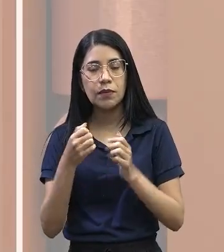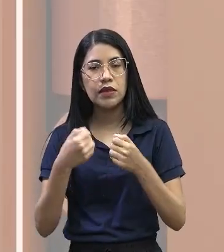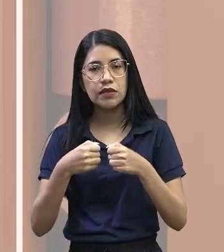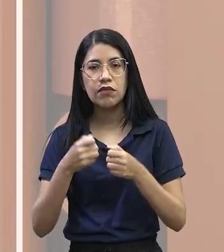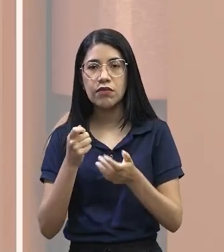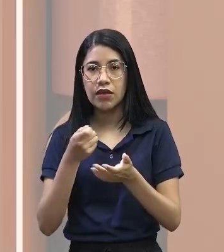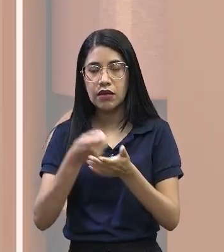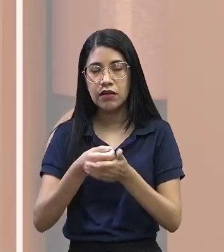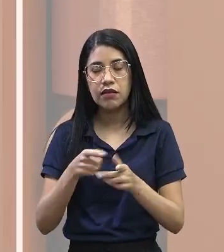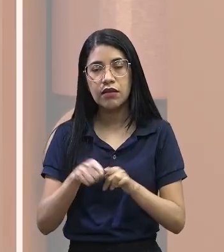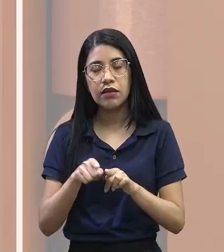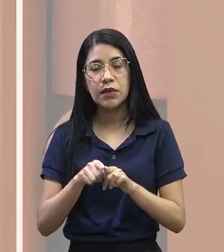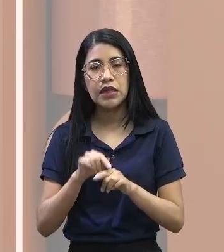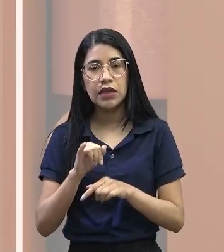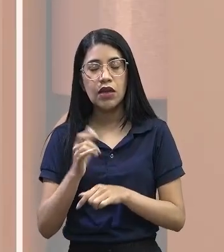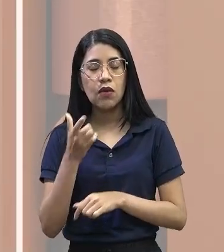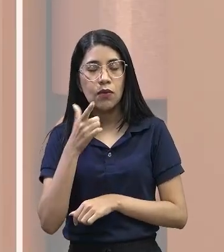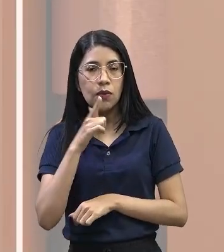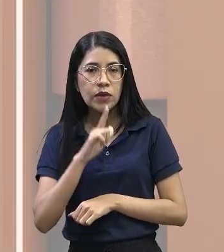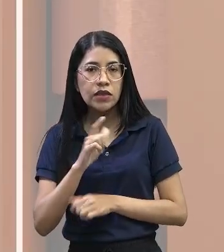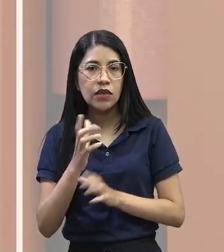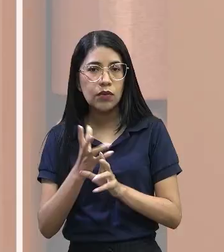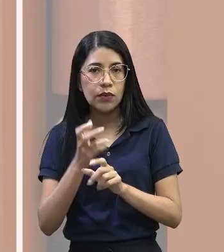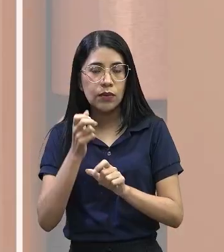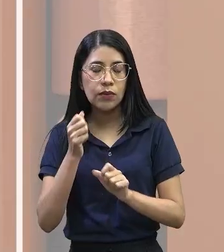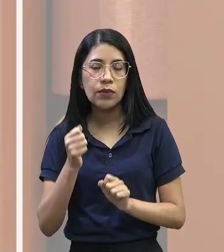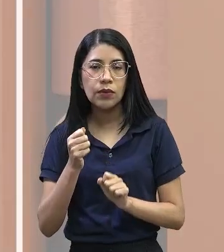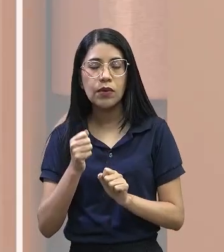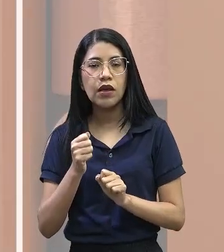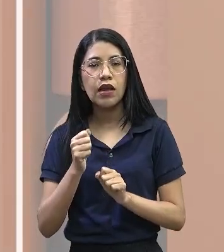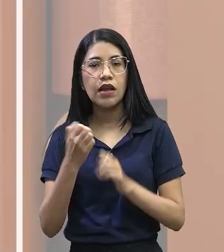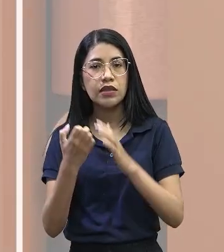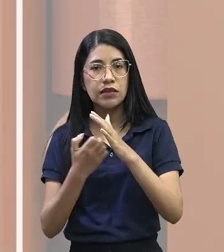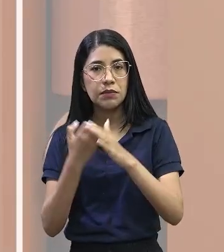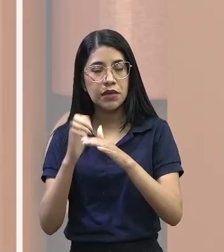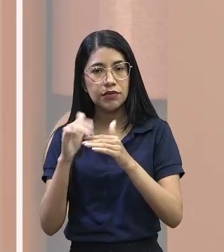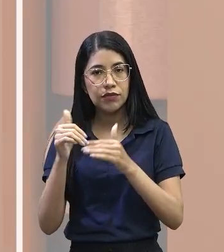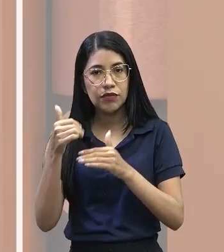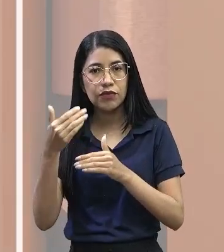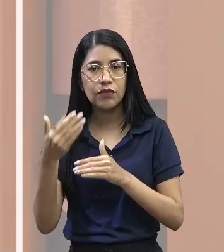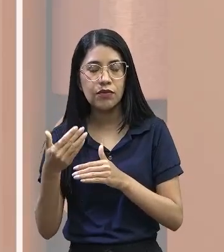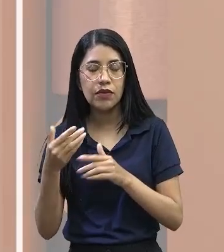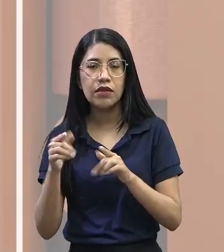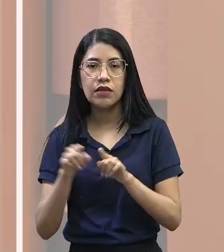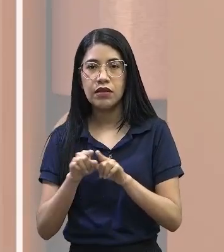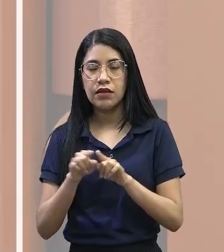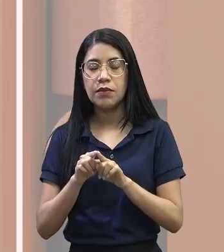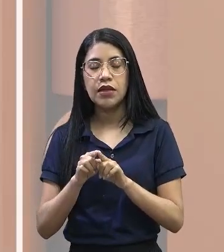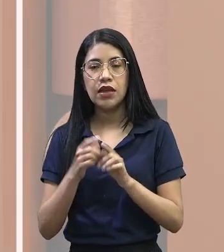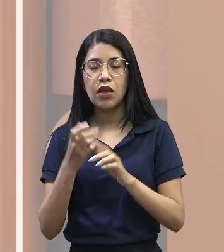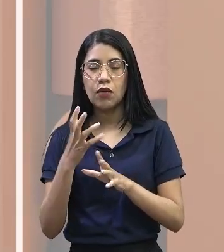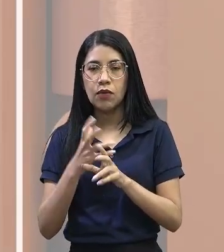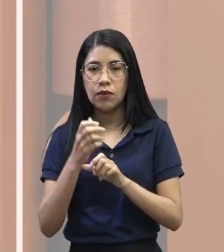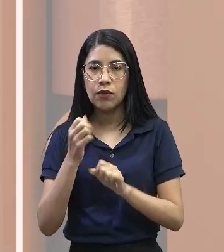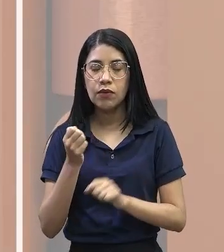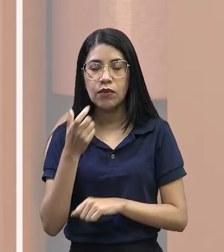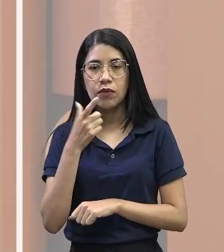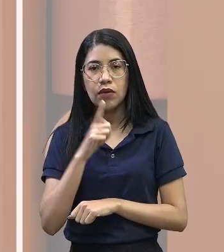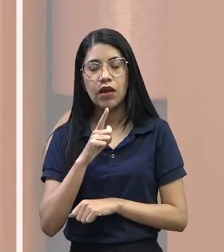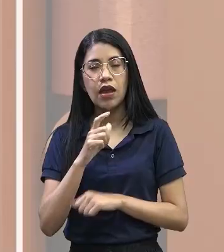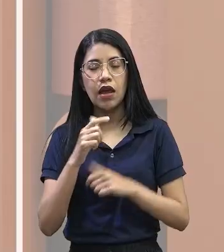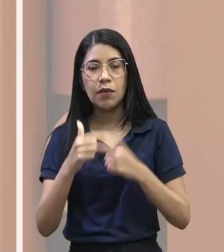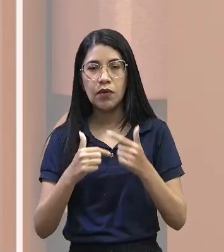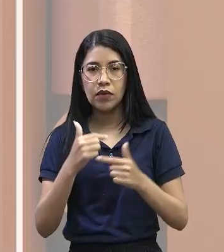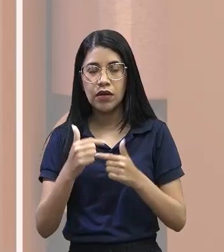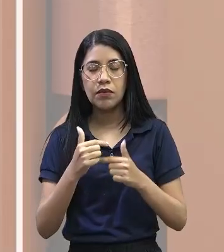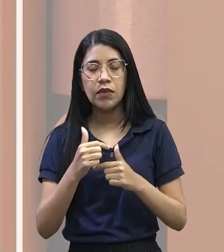fato, quem conseguiu lucrar com tudo isso aqui eram as empresas estrangeiras que, de certa forma, lucraram com a exploração do homem aqui,